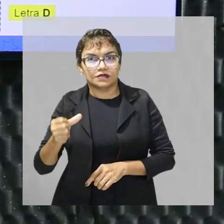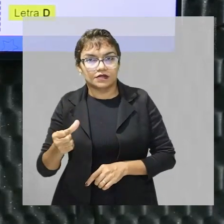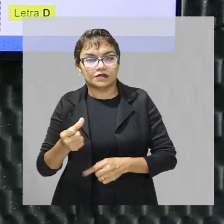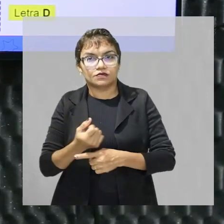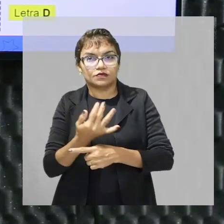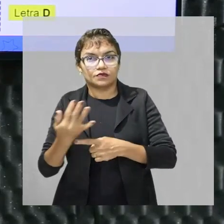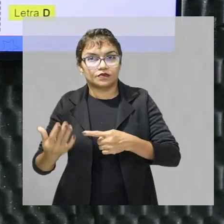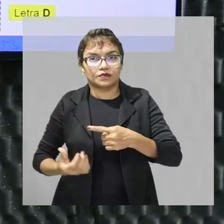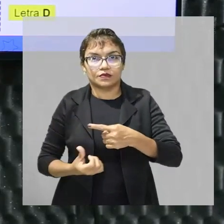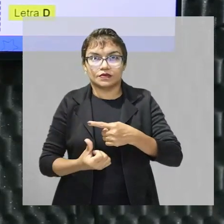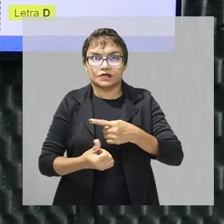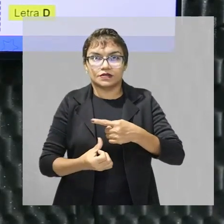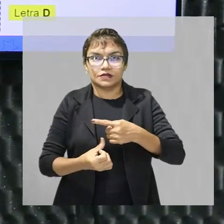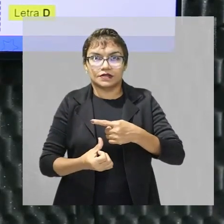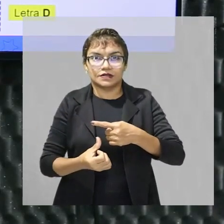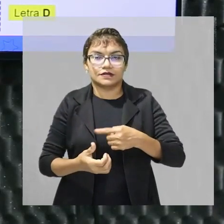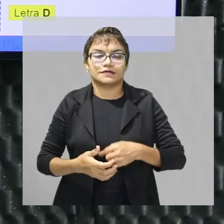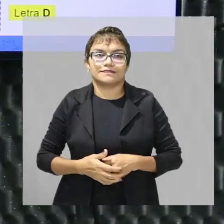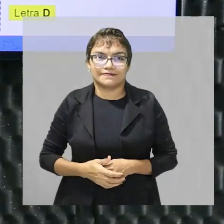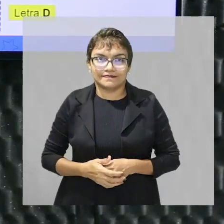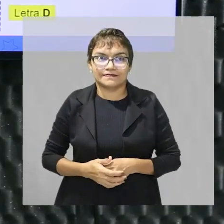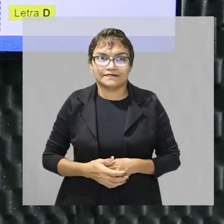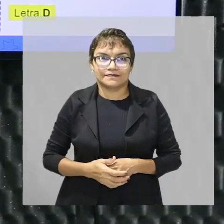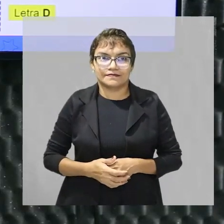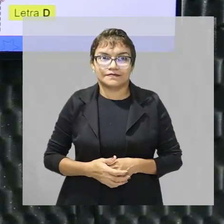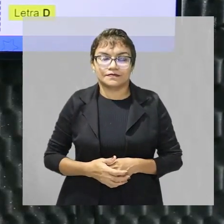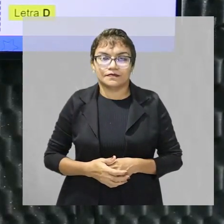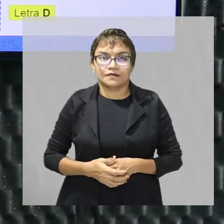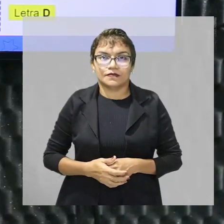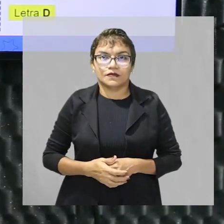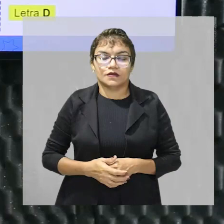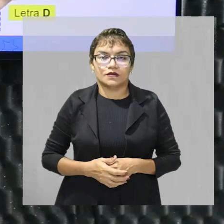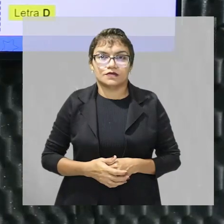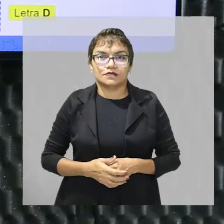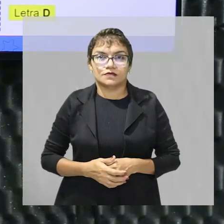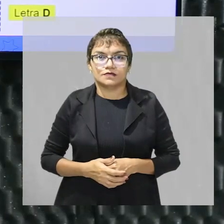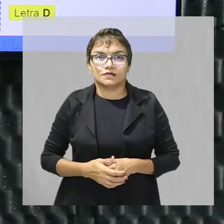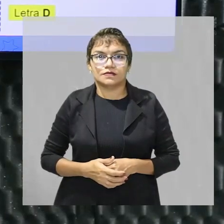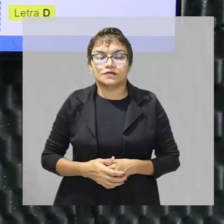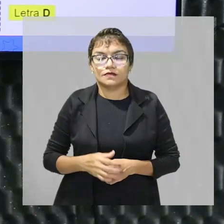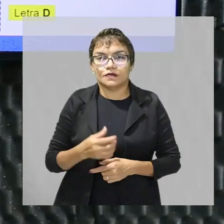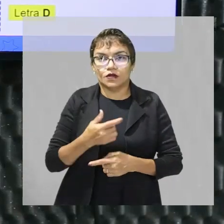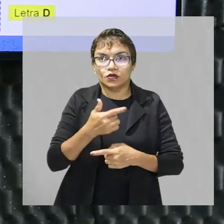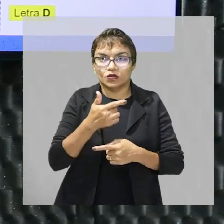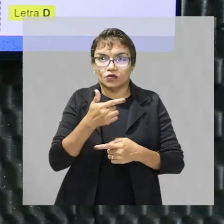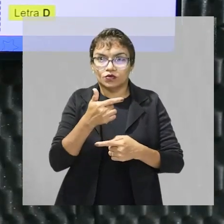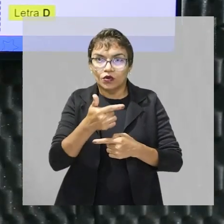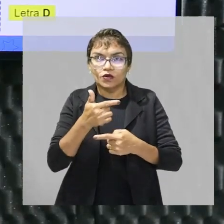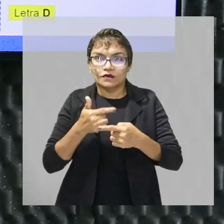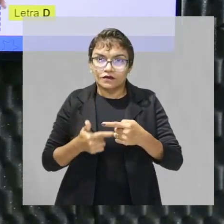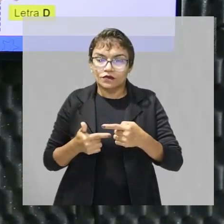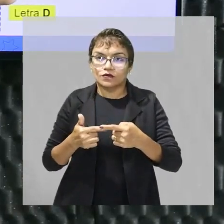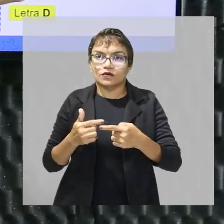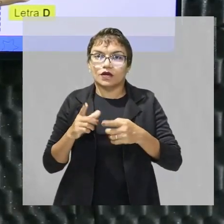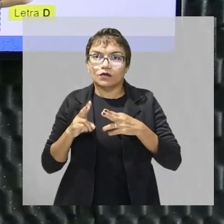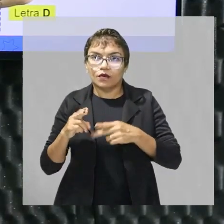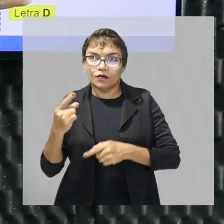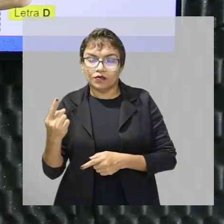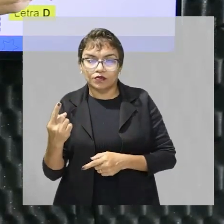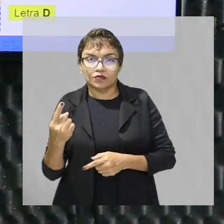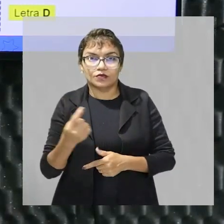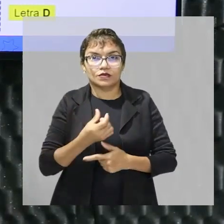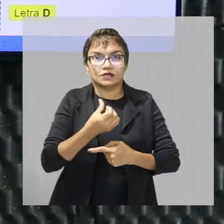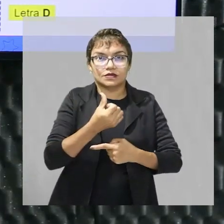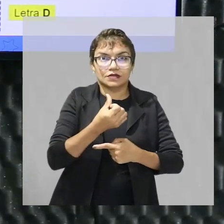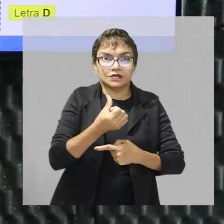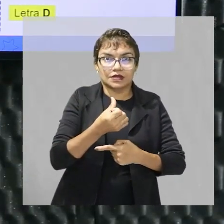por 16. 2 dividido por 2 vai dar 1. 16 dividido por 2 vai dar